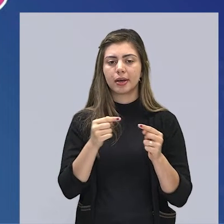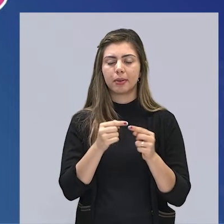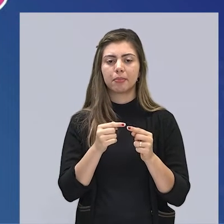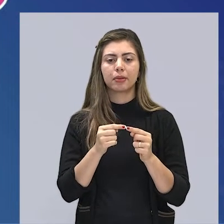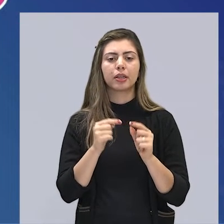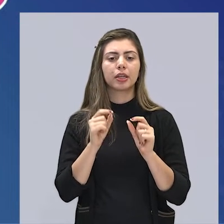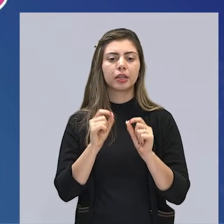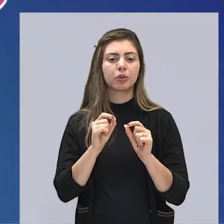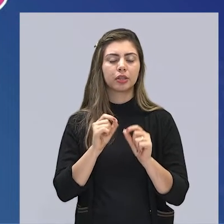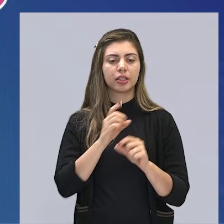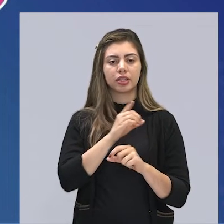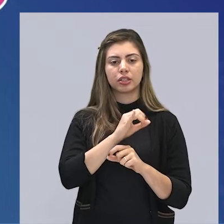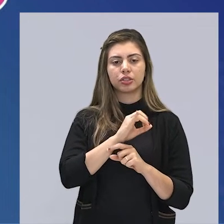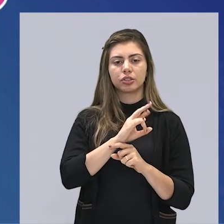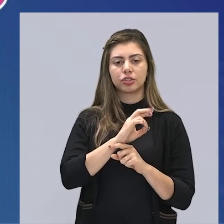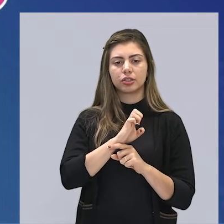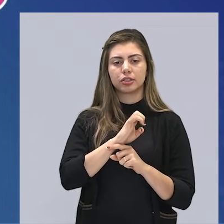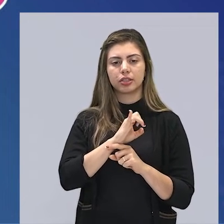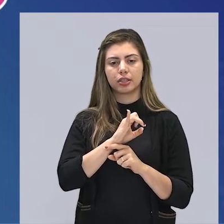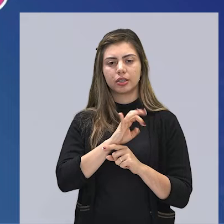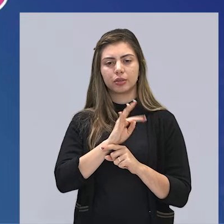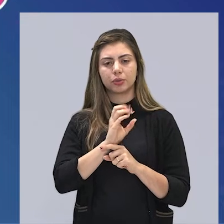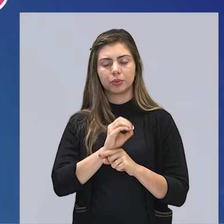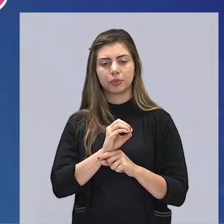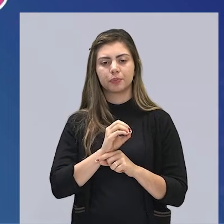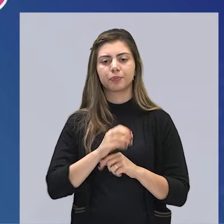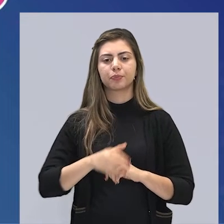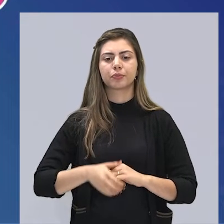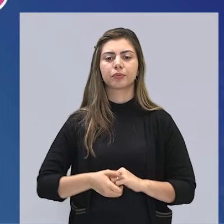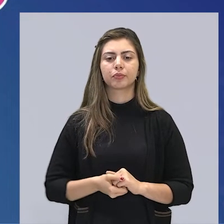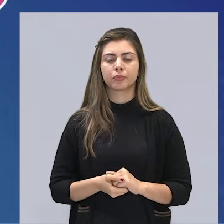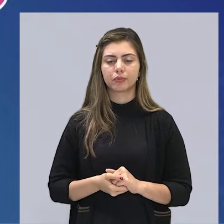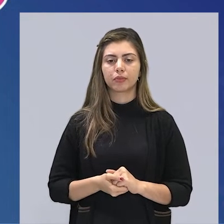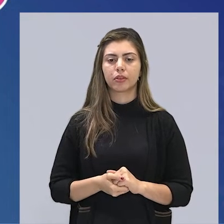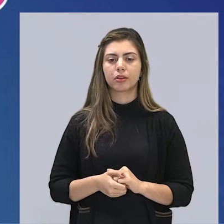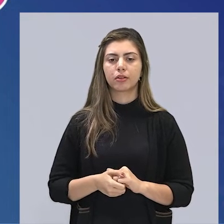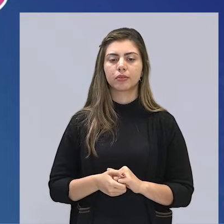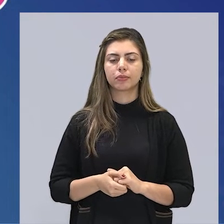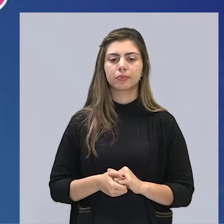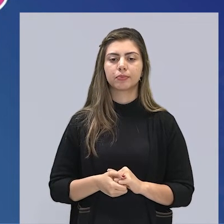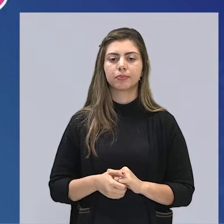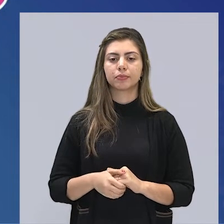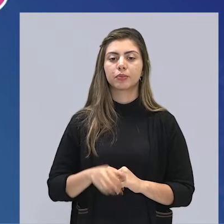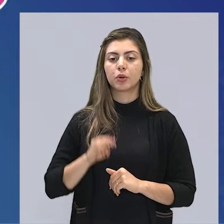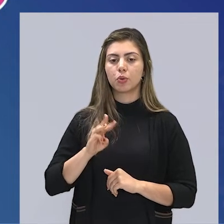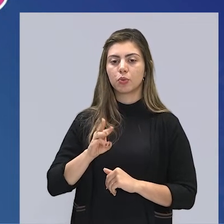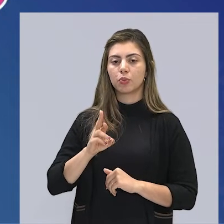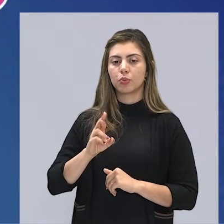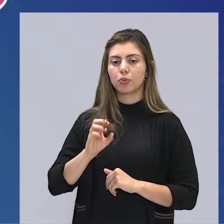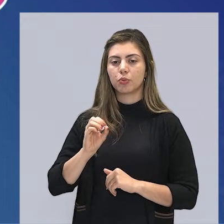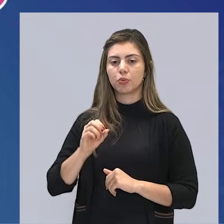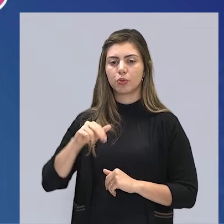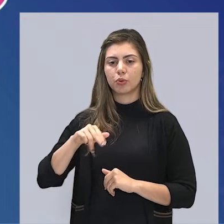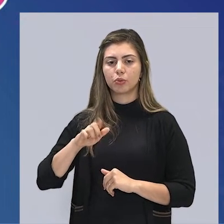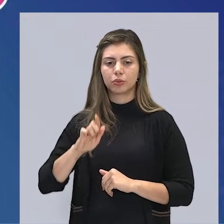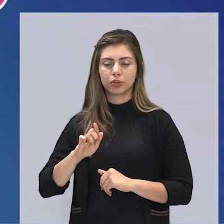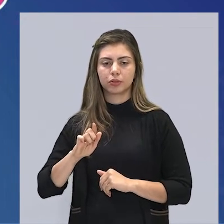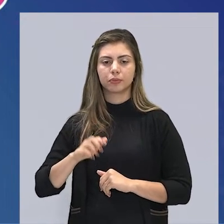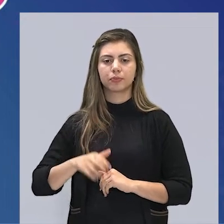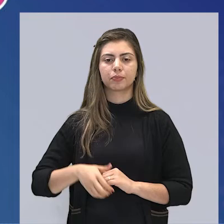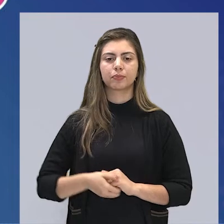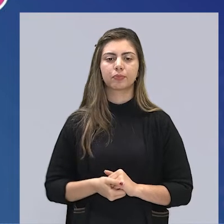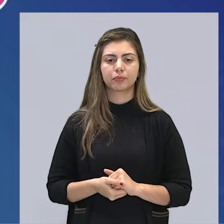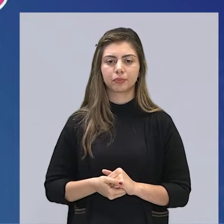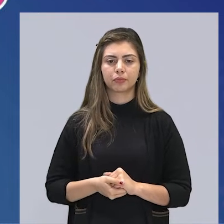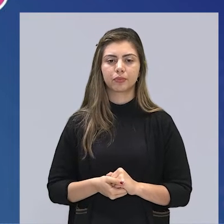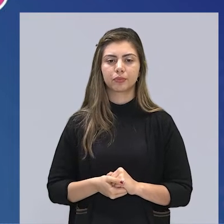tá? Direito, right. Left, esquerdo. Nesse caso, right é correto, tá? Or wrong.